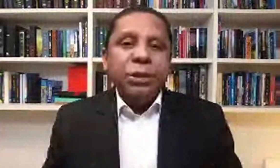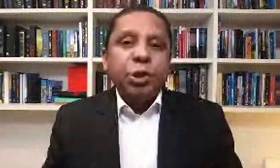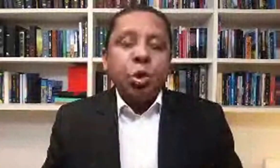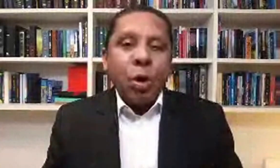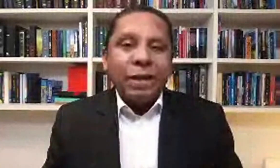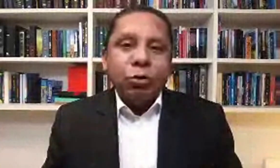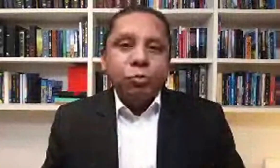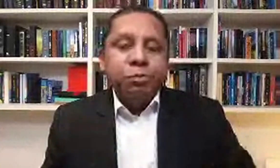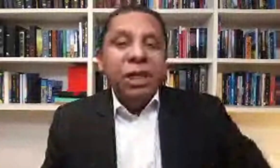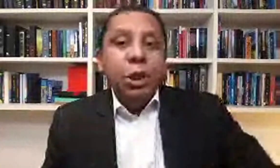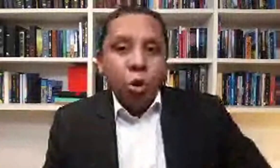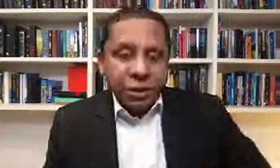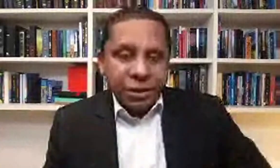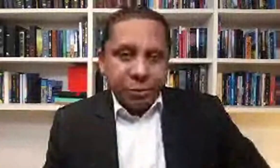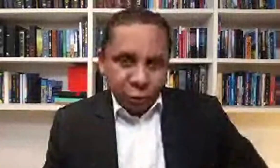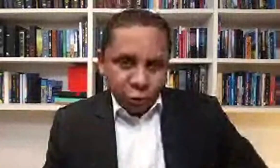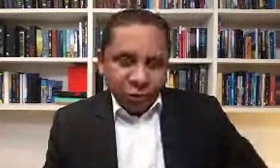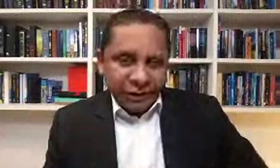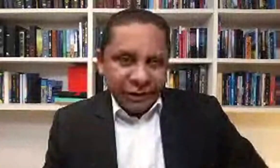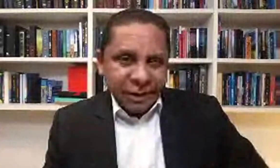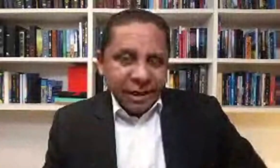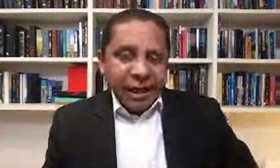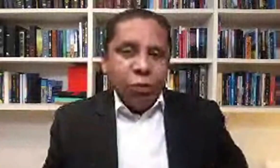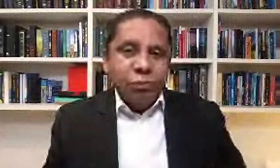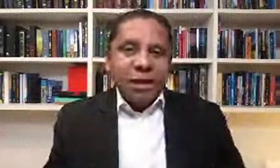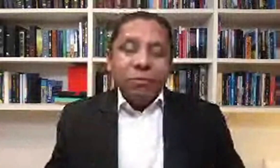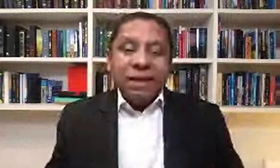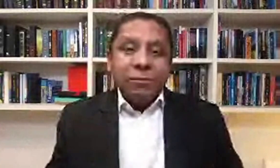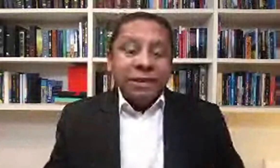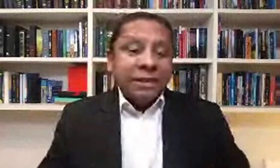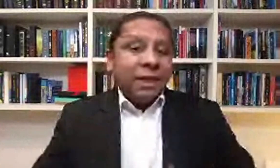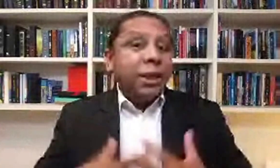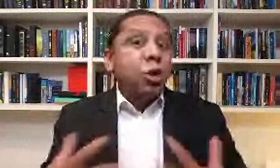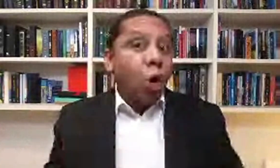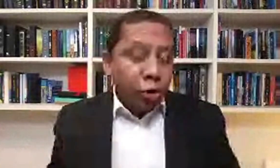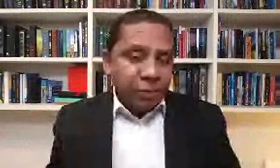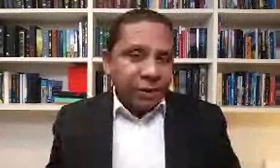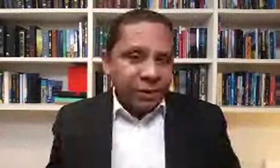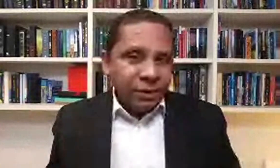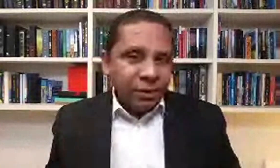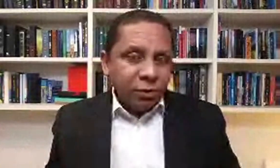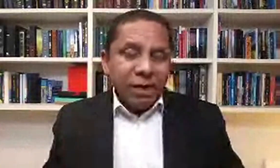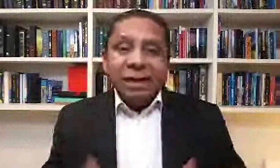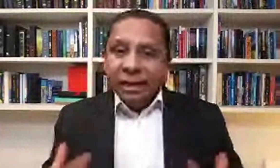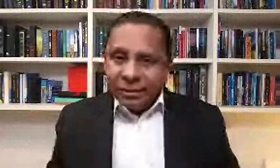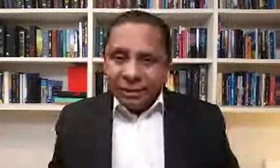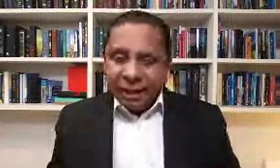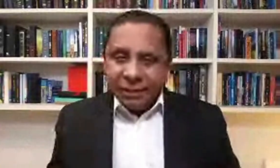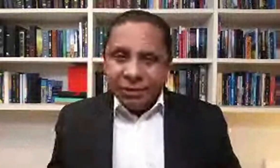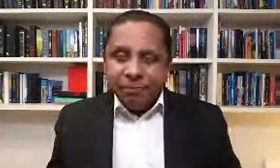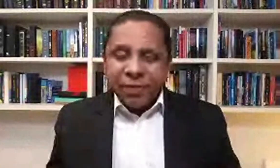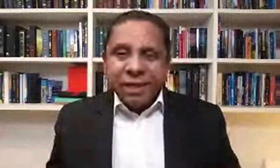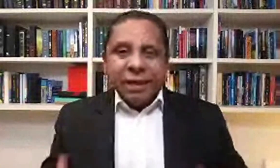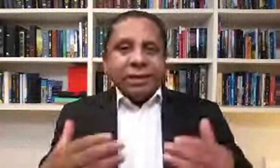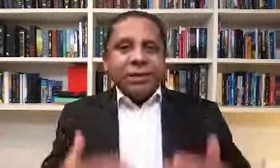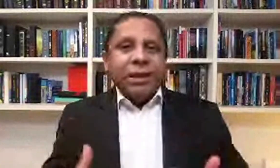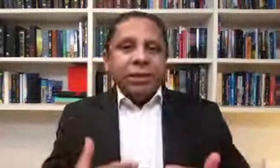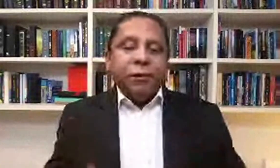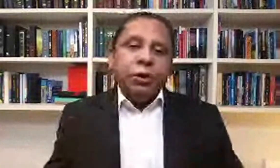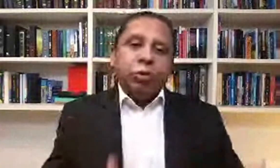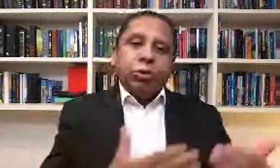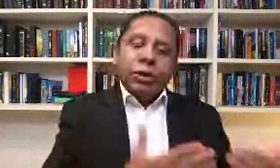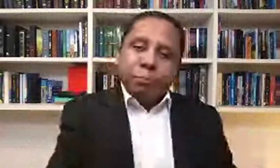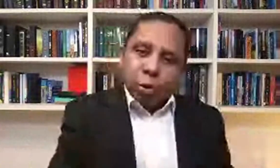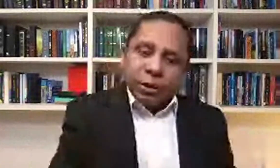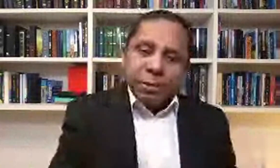Há 4 milhões de pessoas. É uma cidade enorme, uma grande cidade. E essa